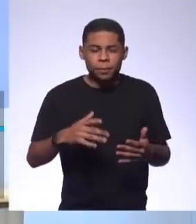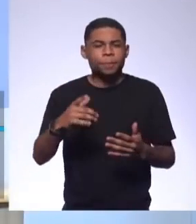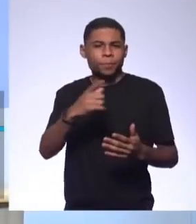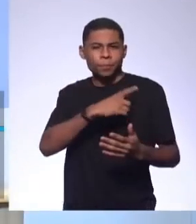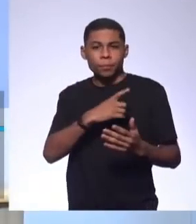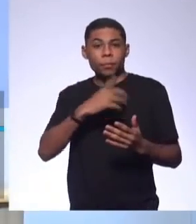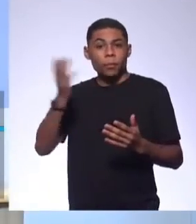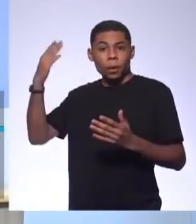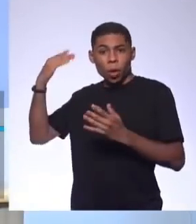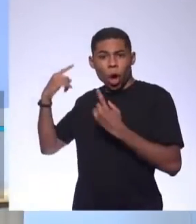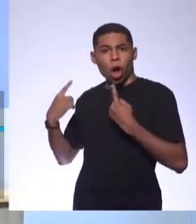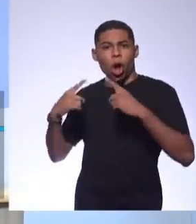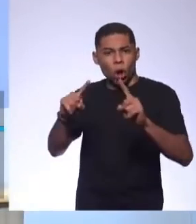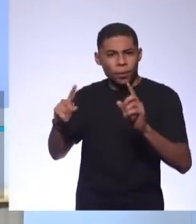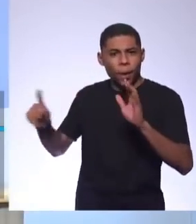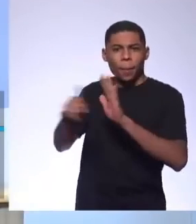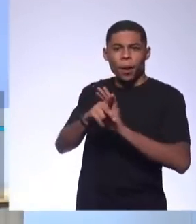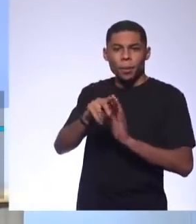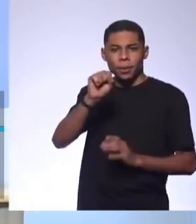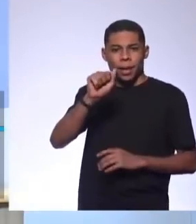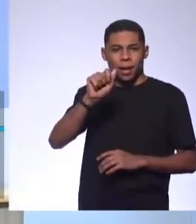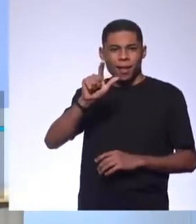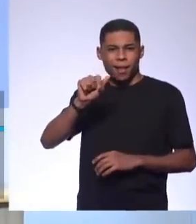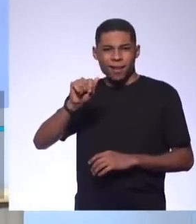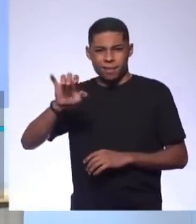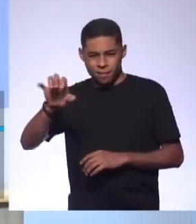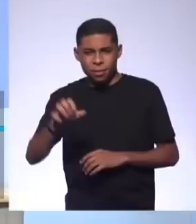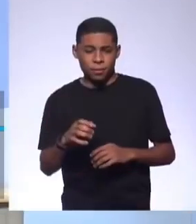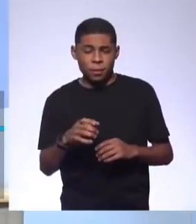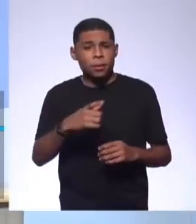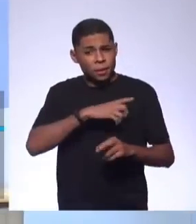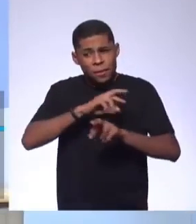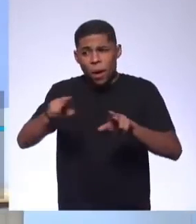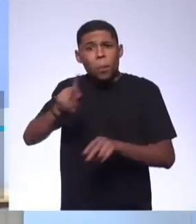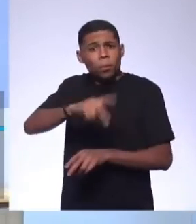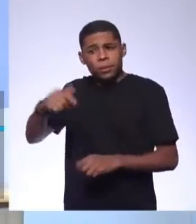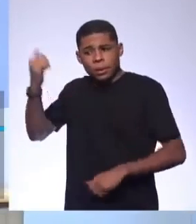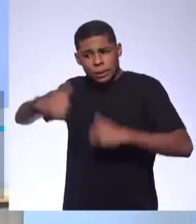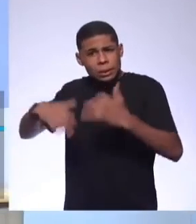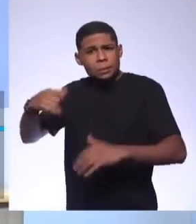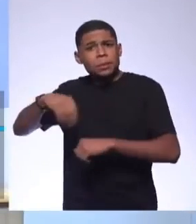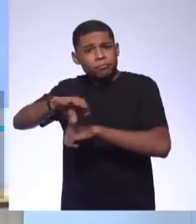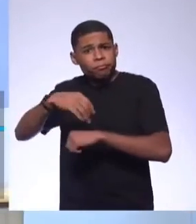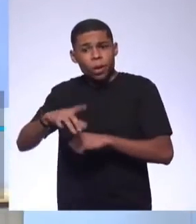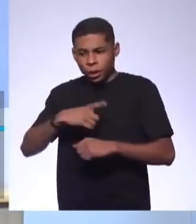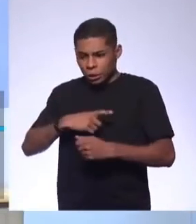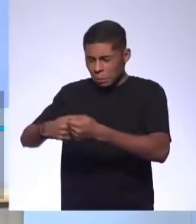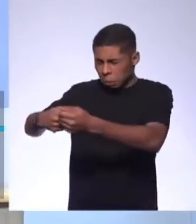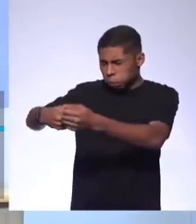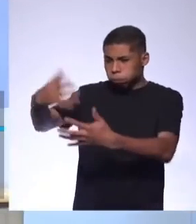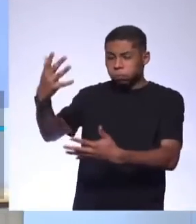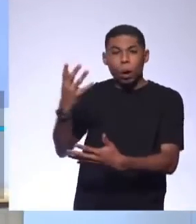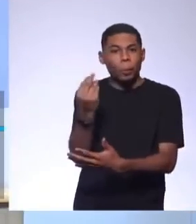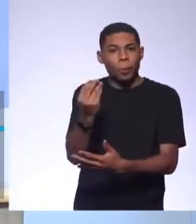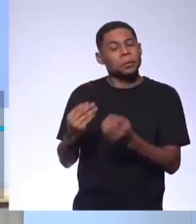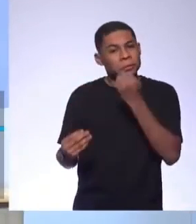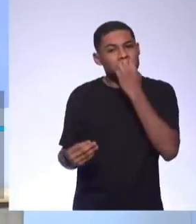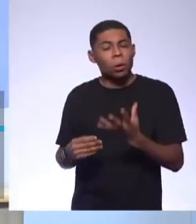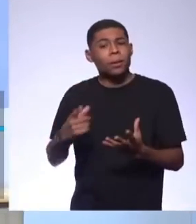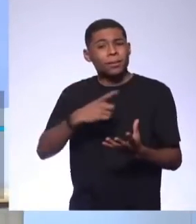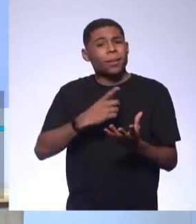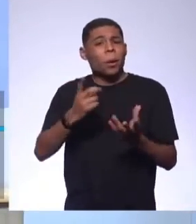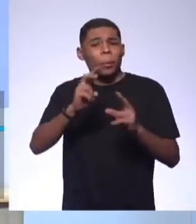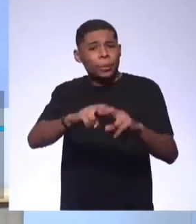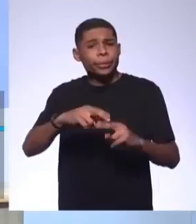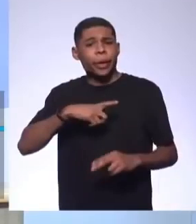E verdade, professora Luiz, os professores estão aqui colocando diversas respostas que estão dentro desse bojo